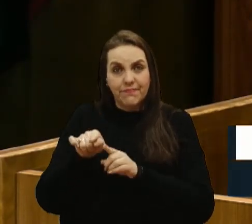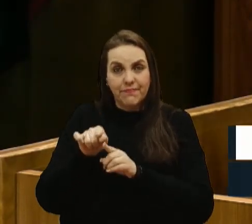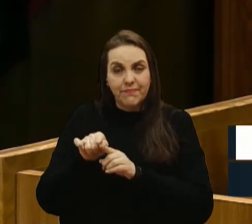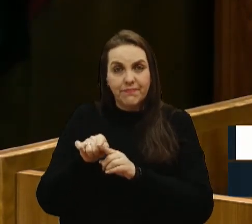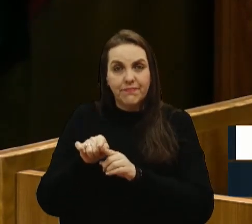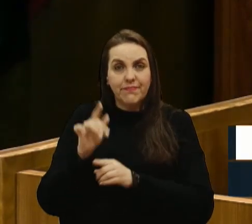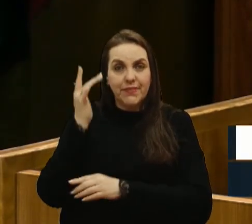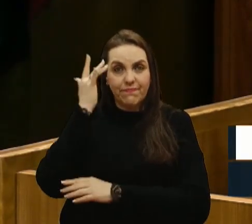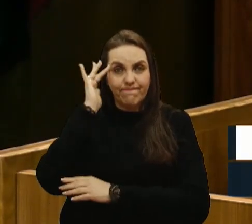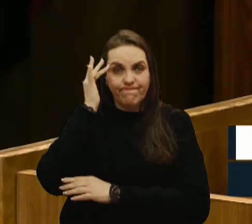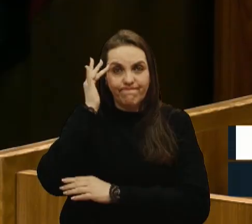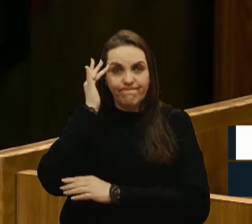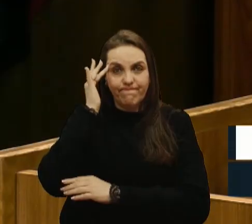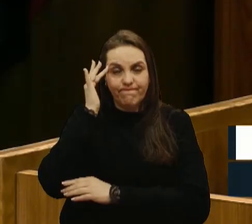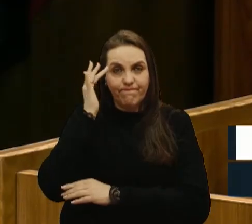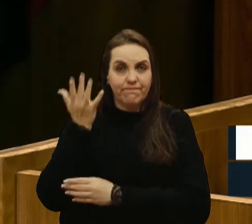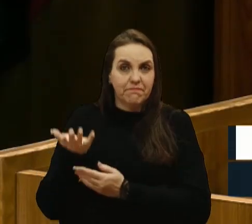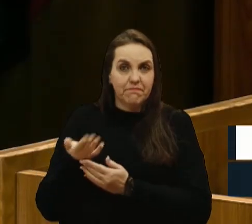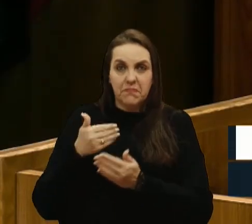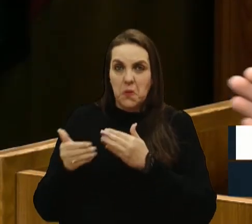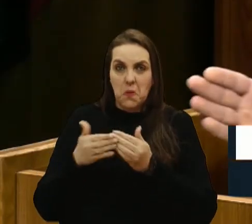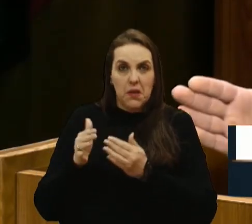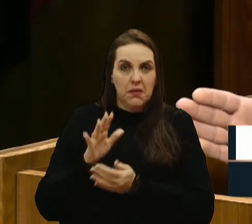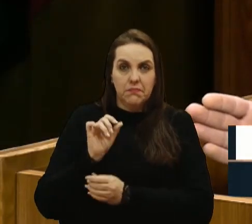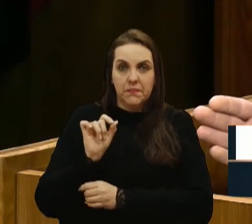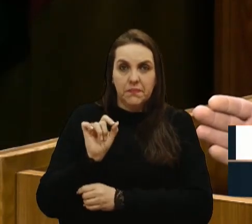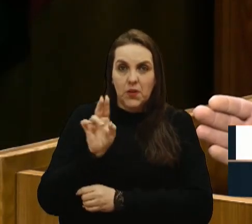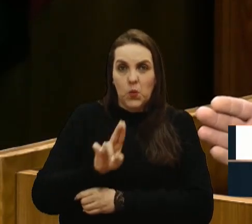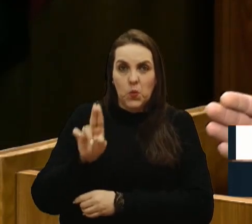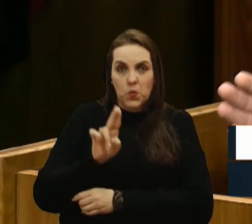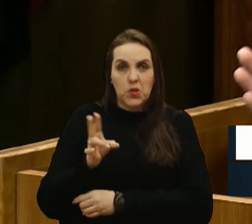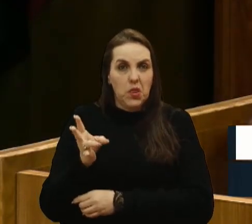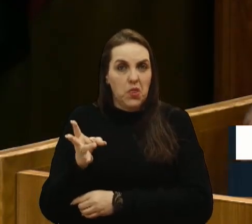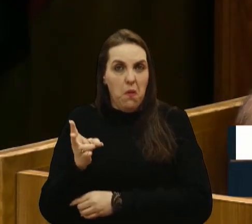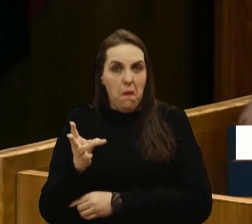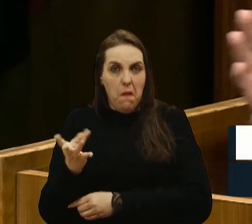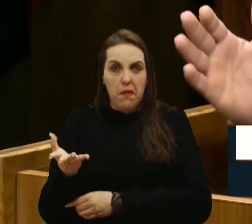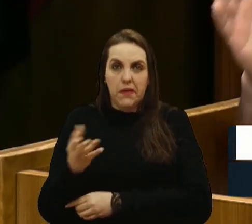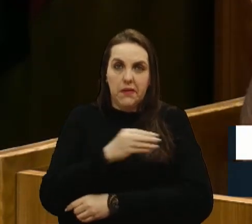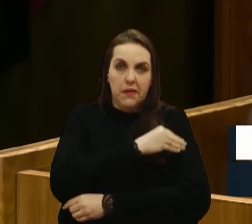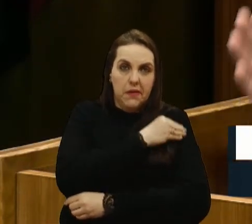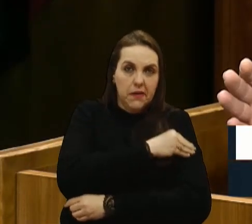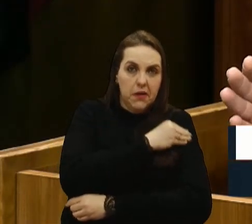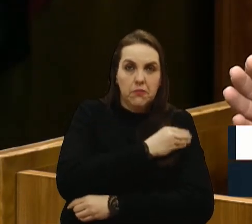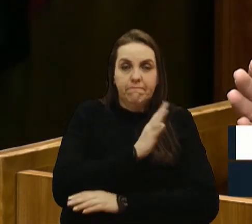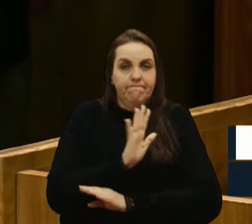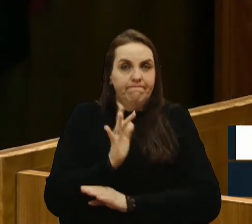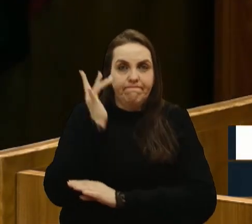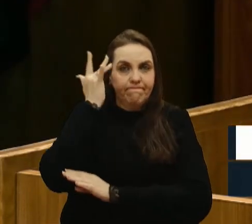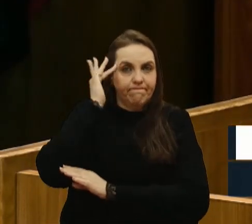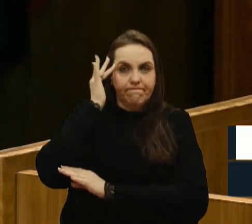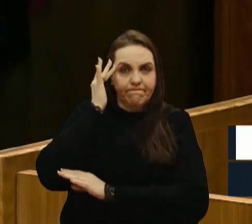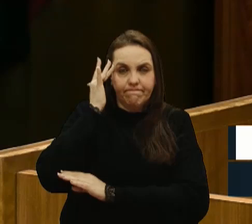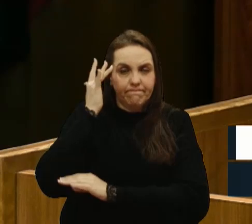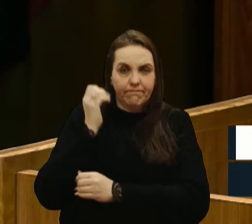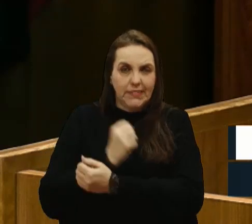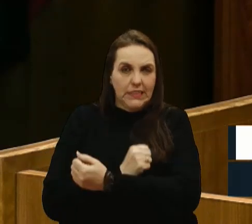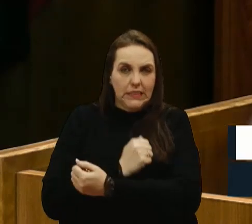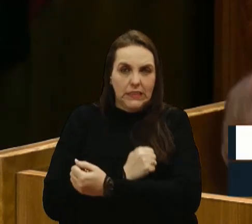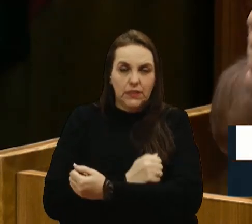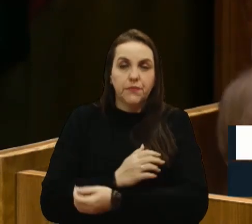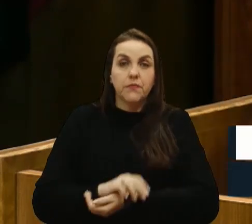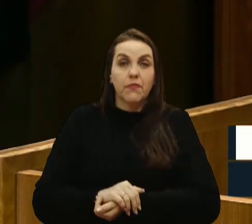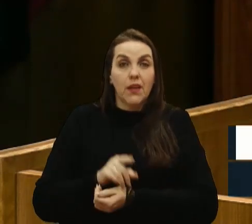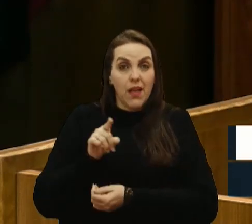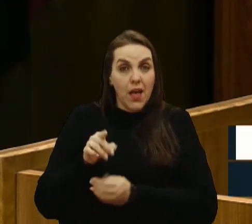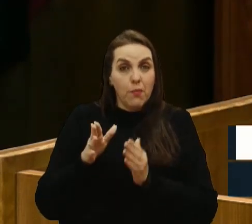Ele é um viciado, seja qual narcótico, ele é um viciado. E aí